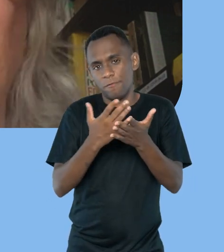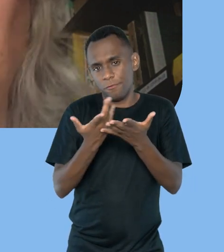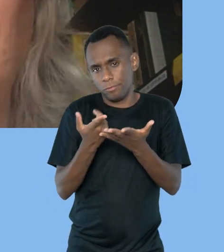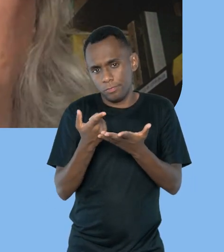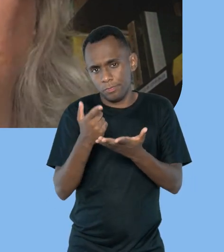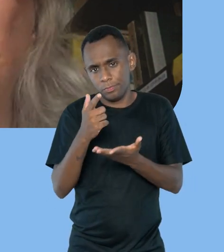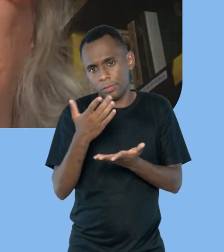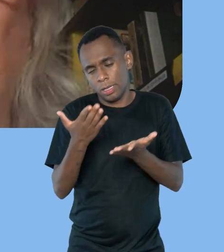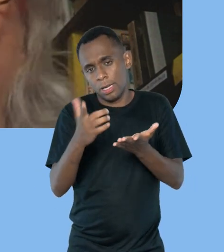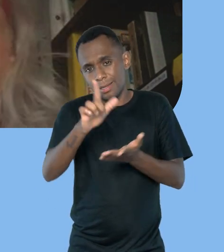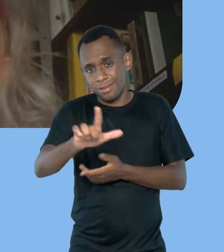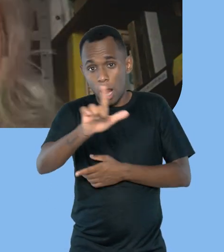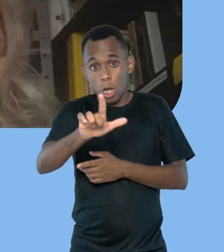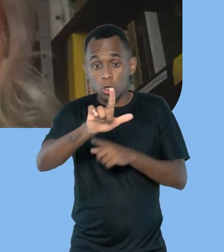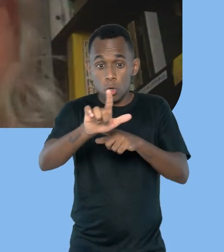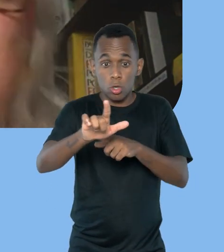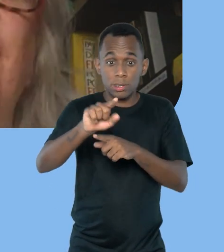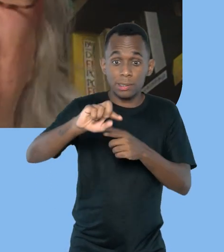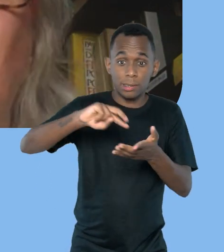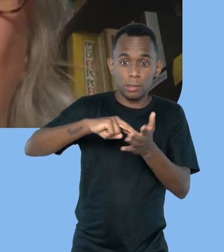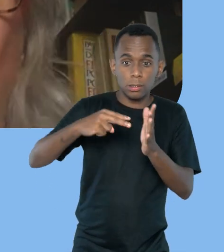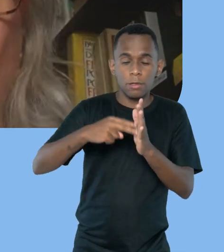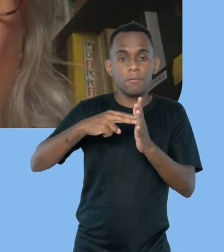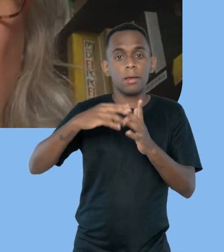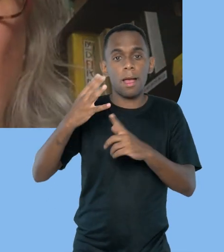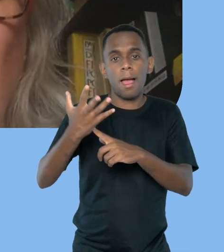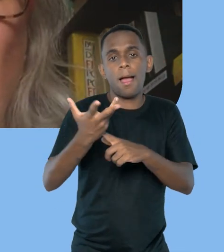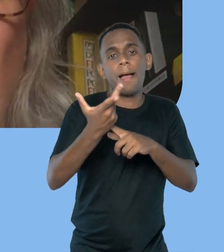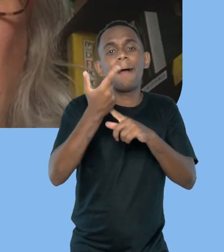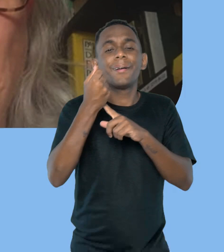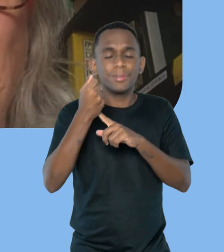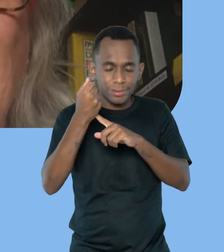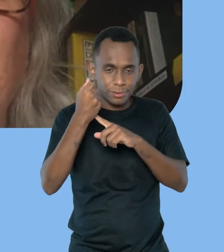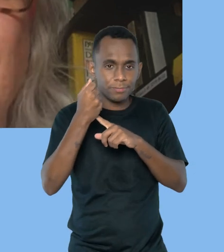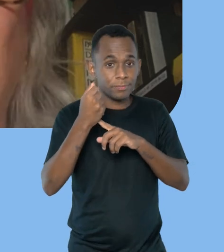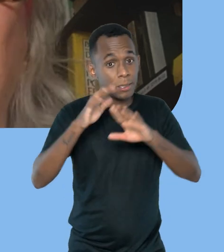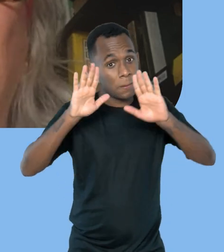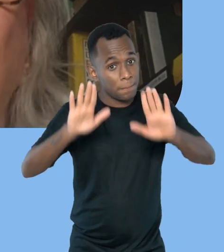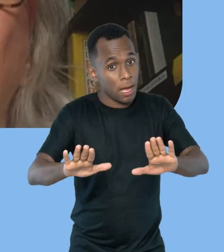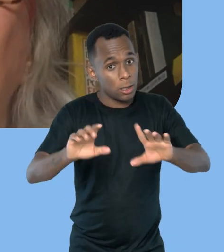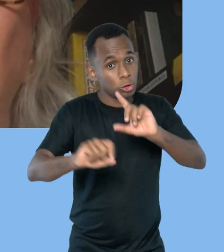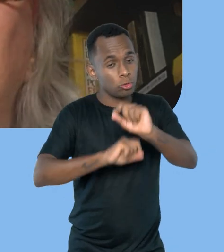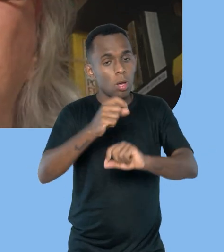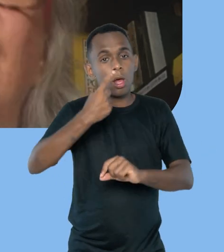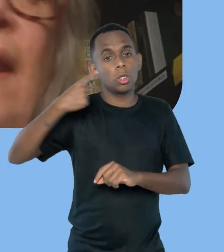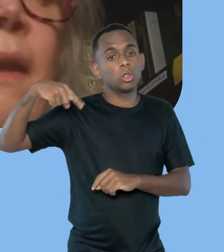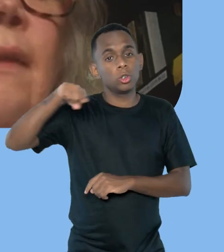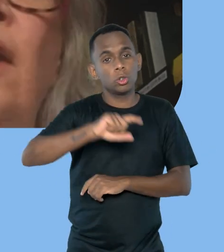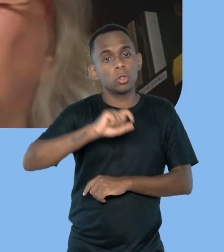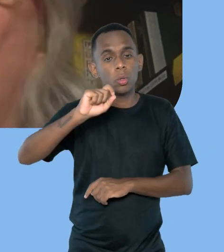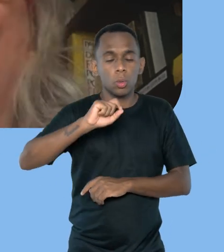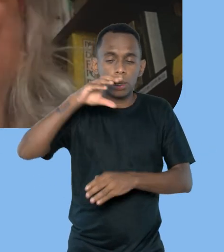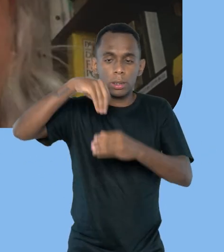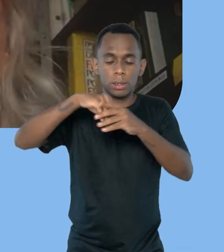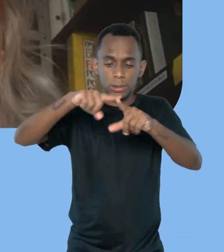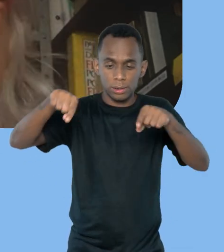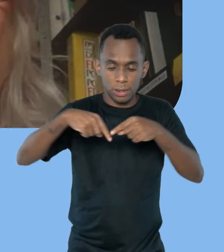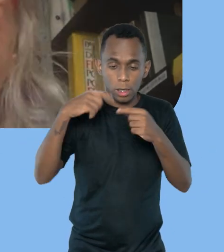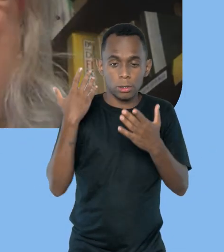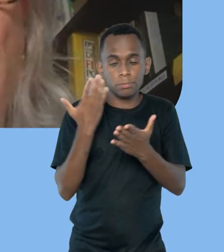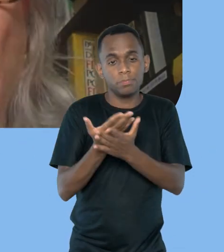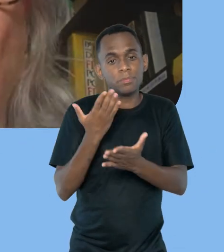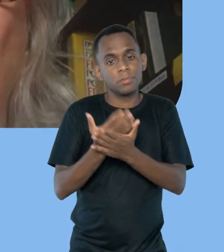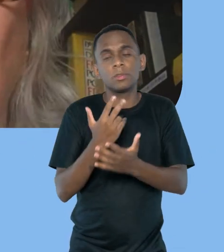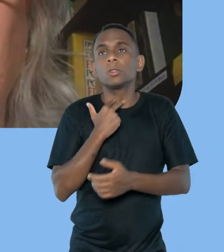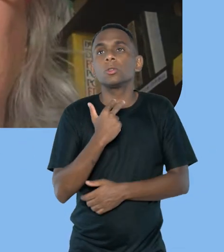gente fala de literatura, nós estamos falando de uma expressão artística. Mas a gente que está na sala de aula, a